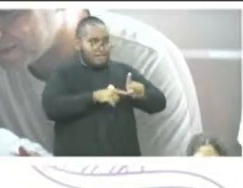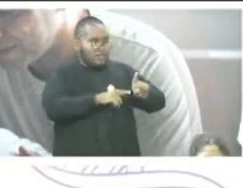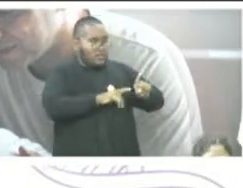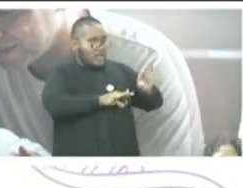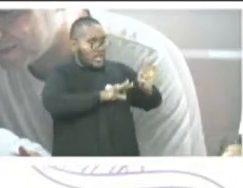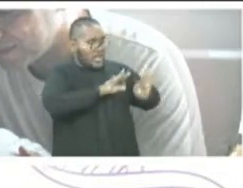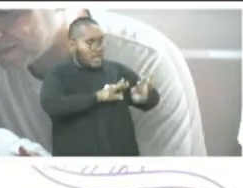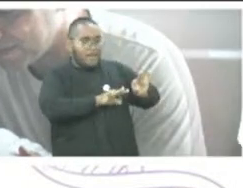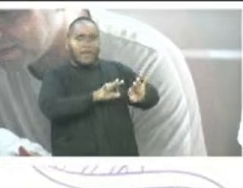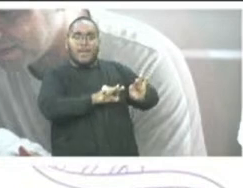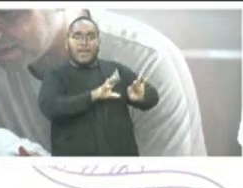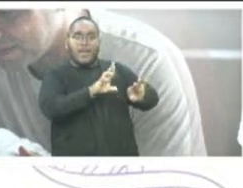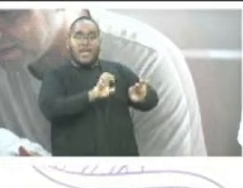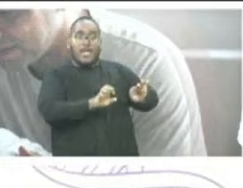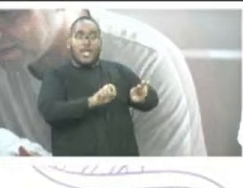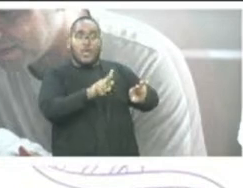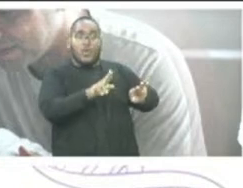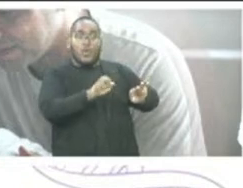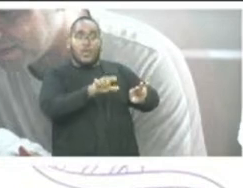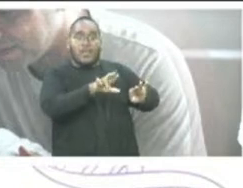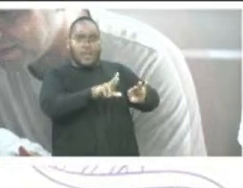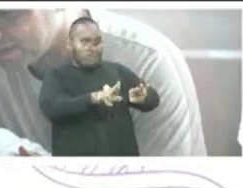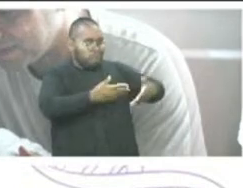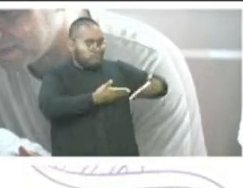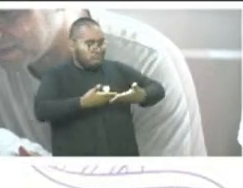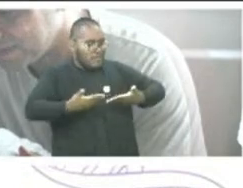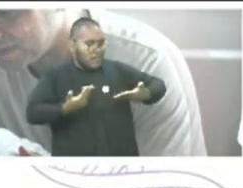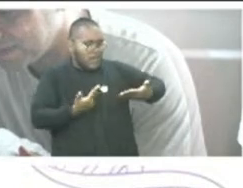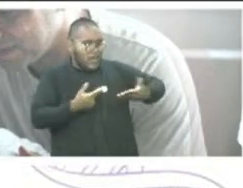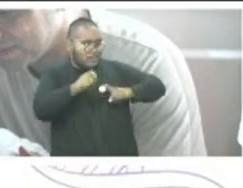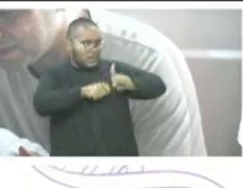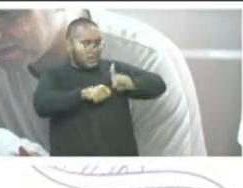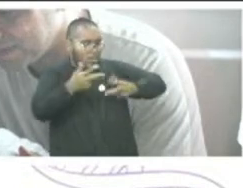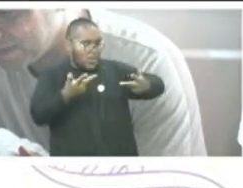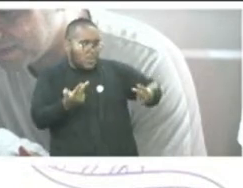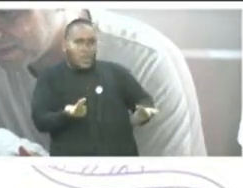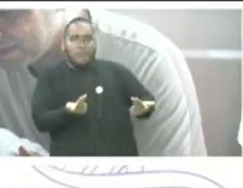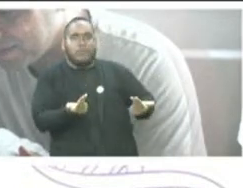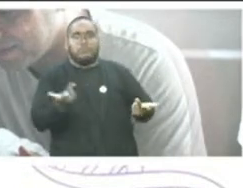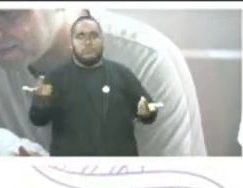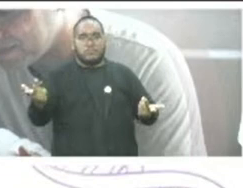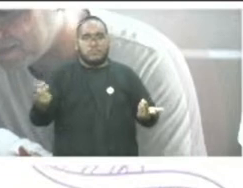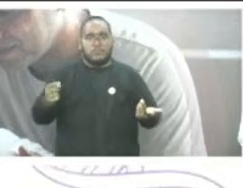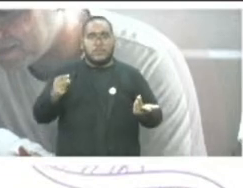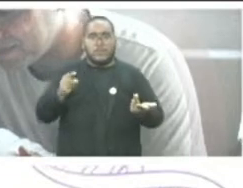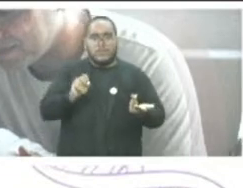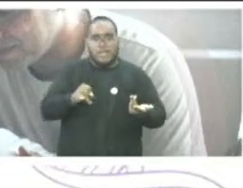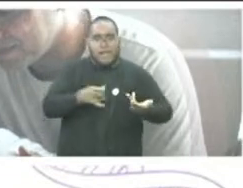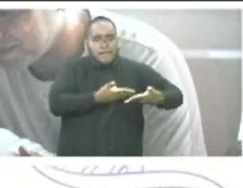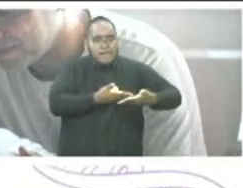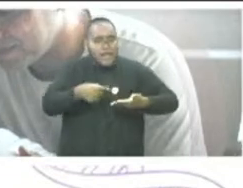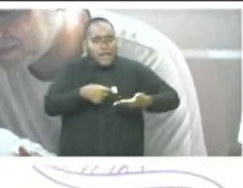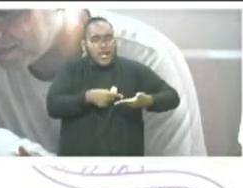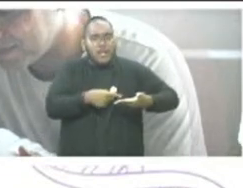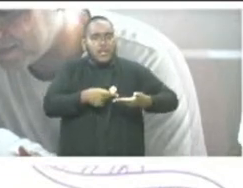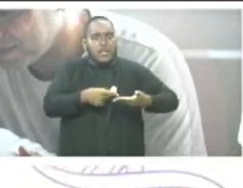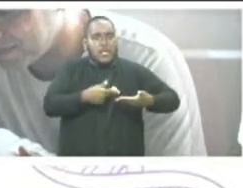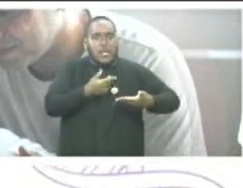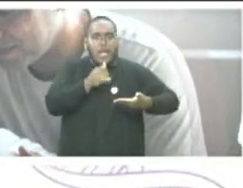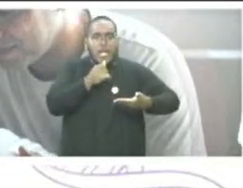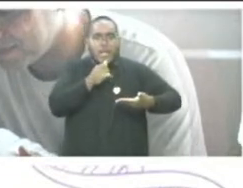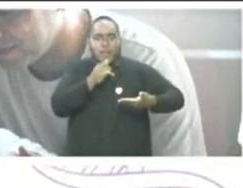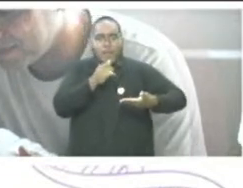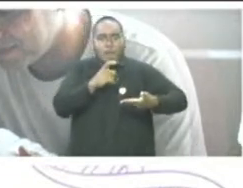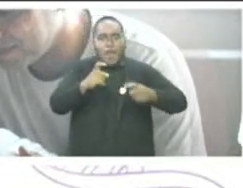faz sentido o corpo da mãe aumentar a temperatura e esse bebê está no berço, e esse bebê está no colo do pediatra, de qualquer profissional que